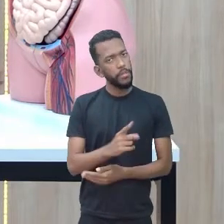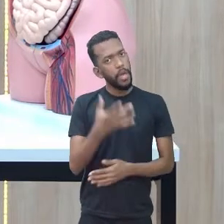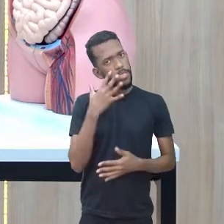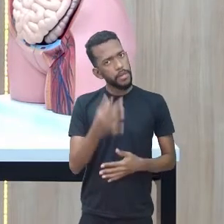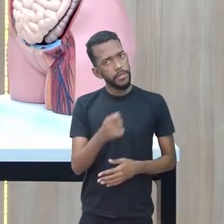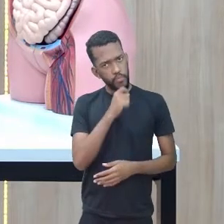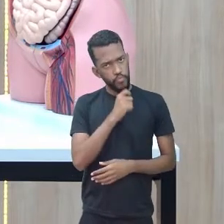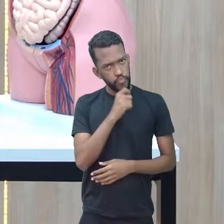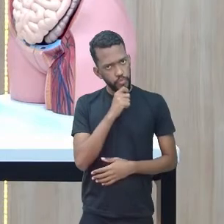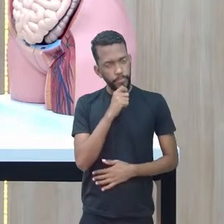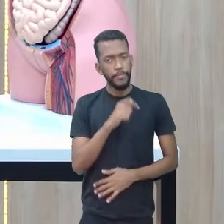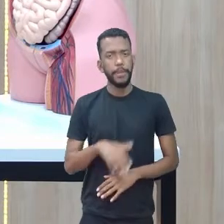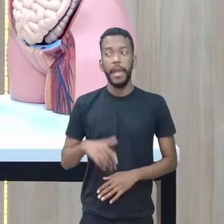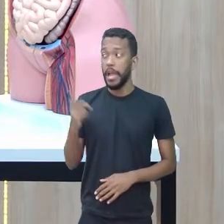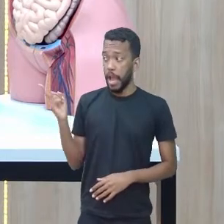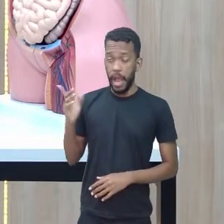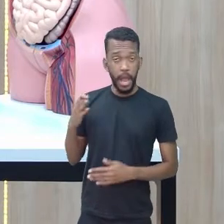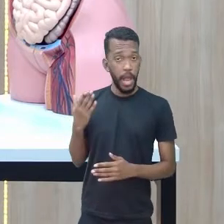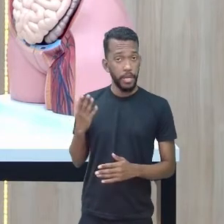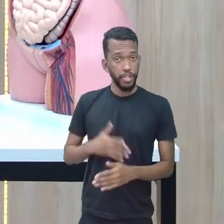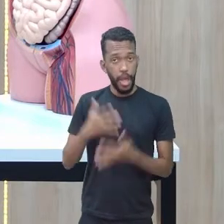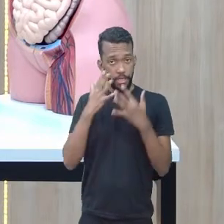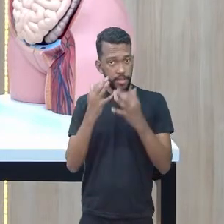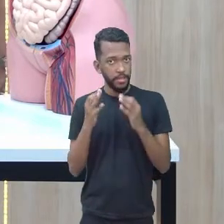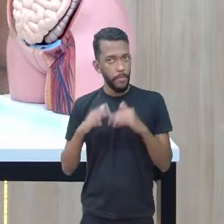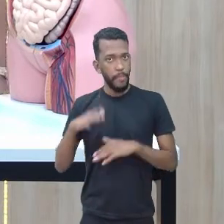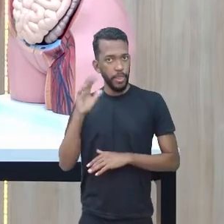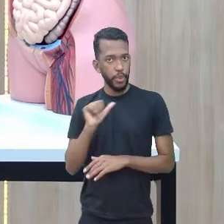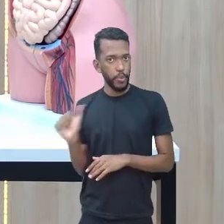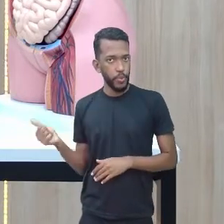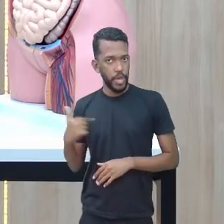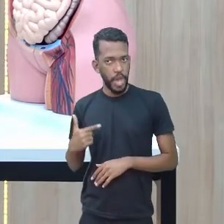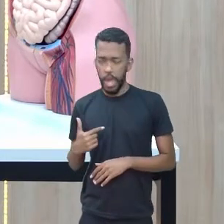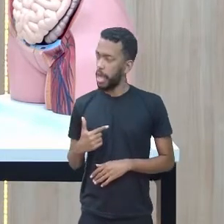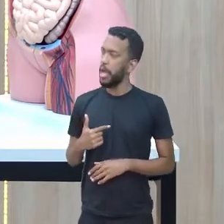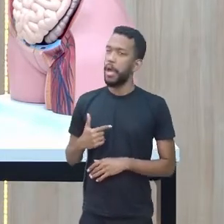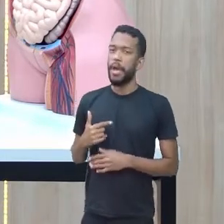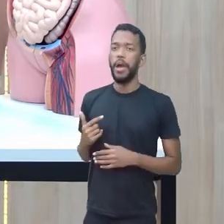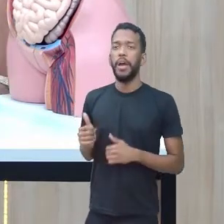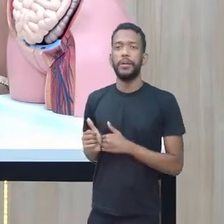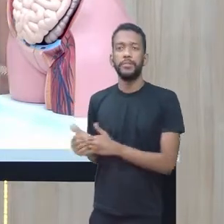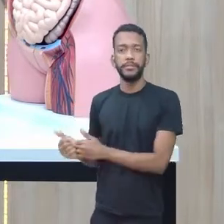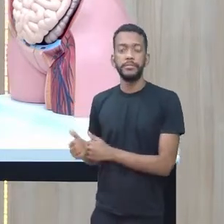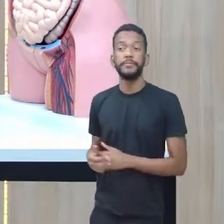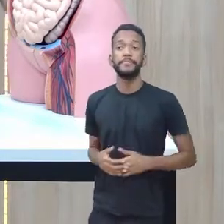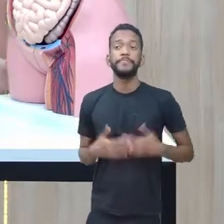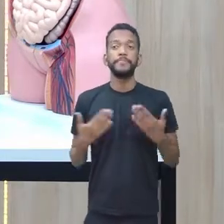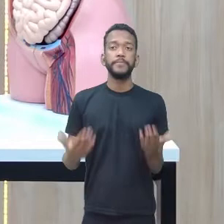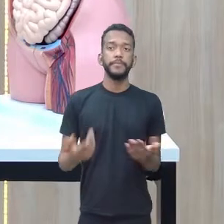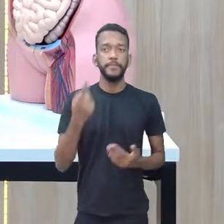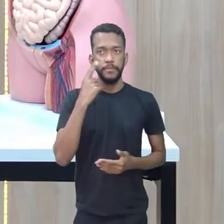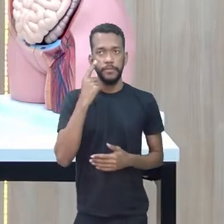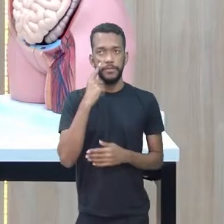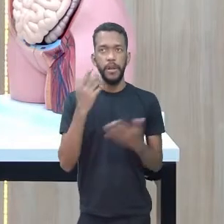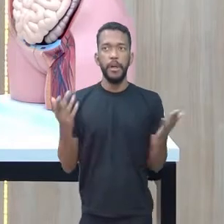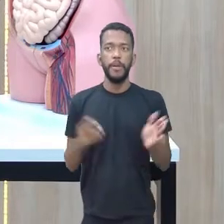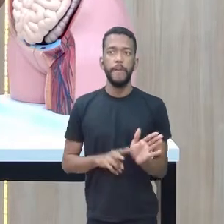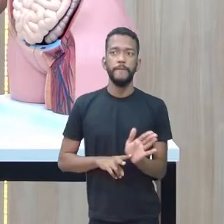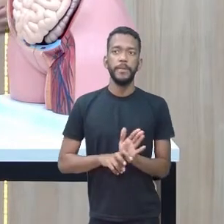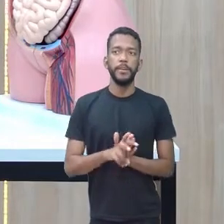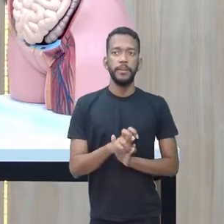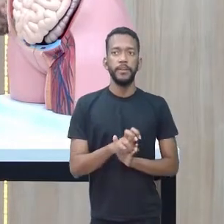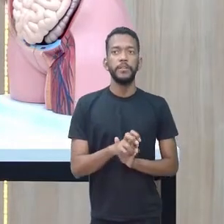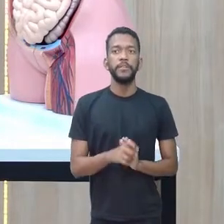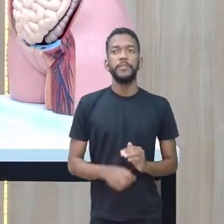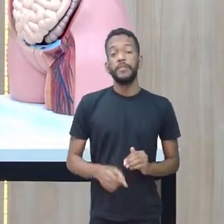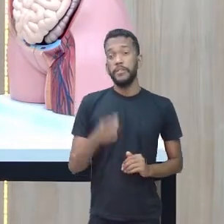na aula mais que você? Pega a dica dessa pessoa, hein, gente? Então vamos lá. Lembrando agora de vírus. Lembra que eu